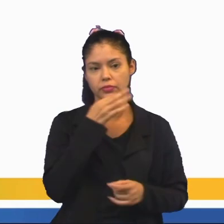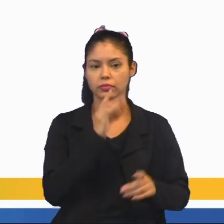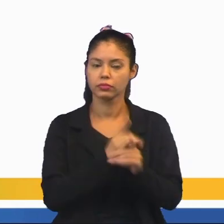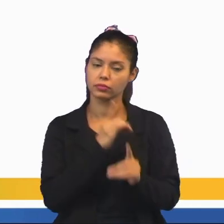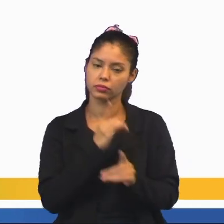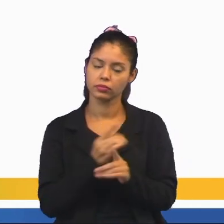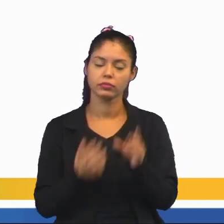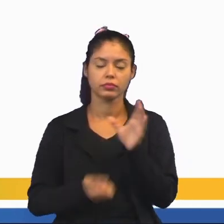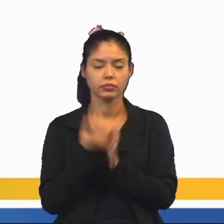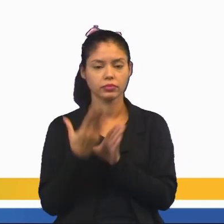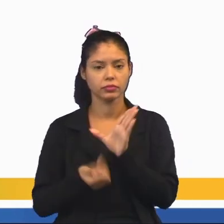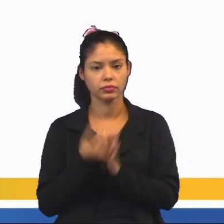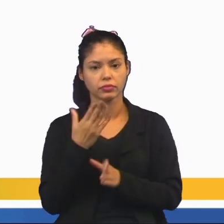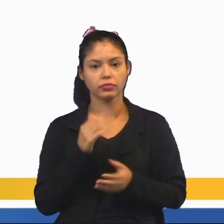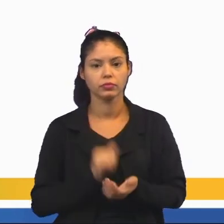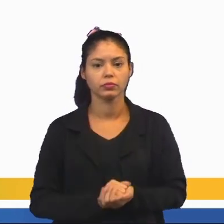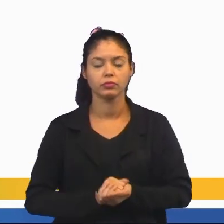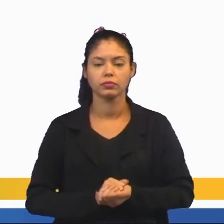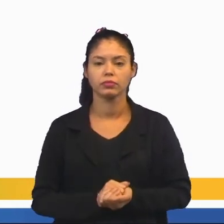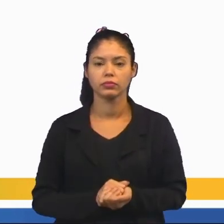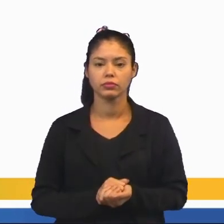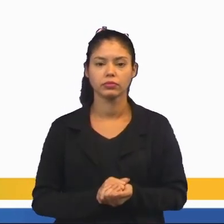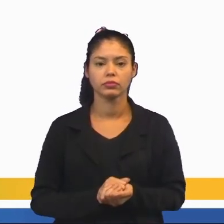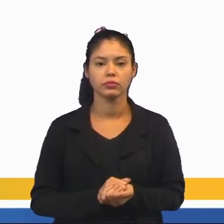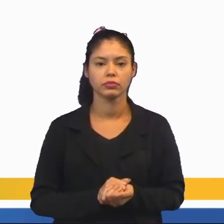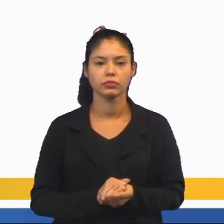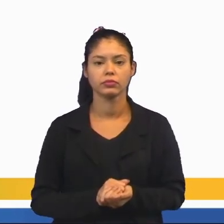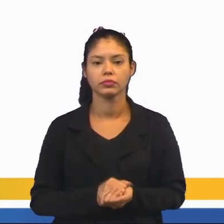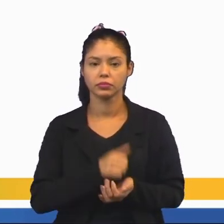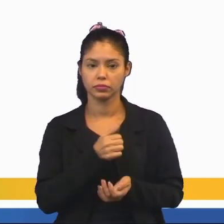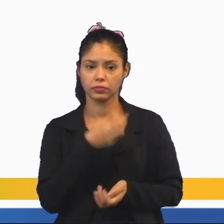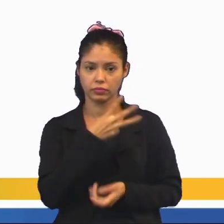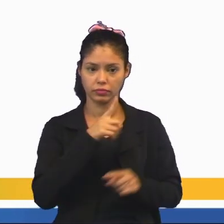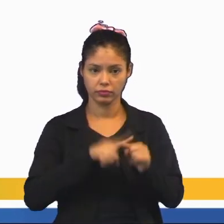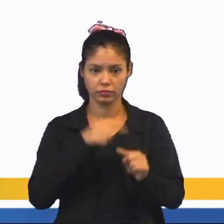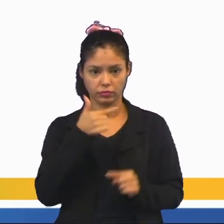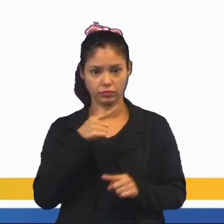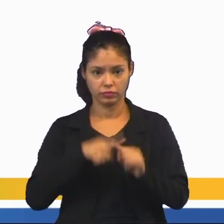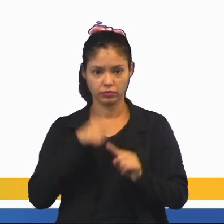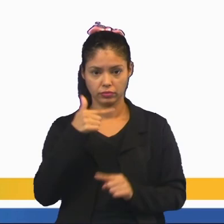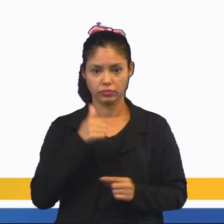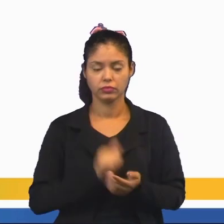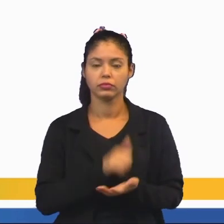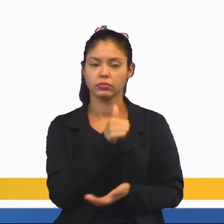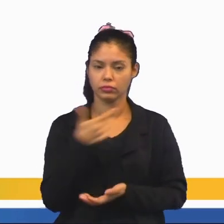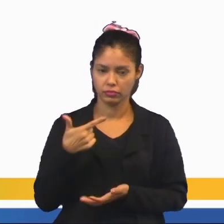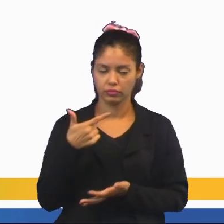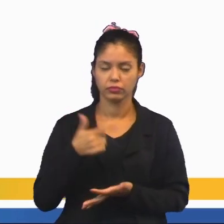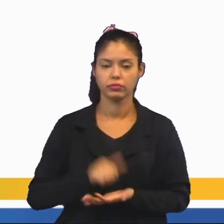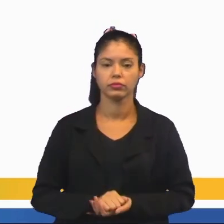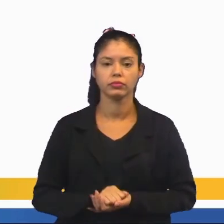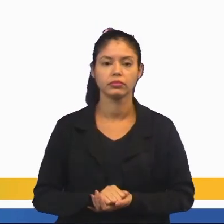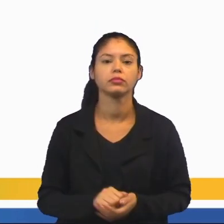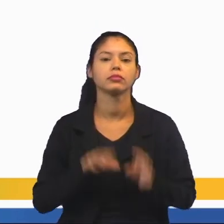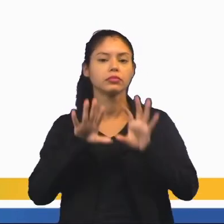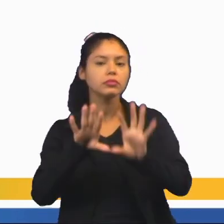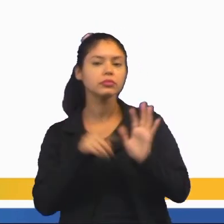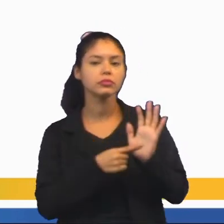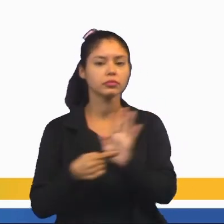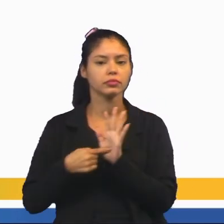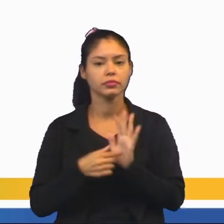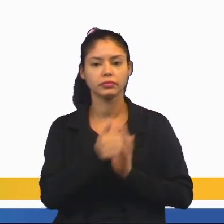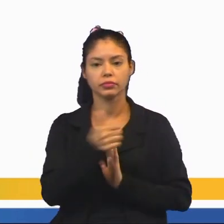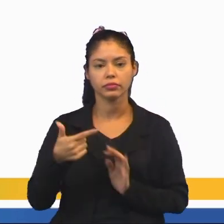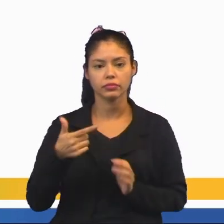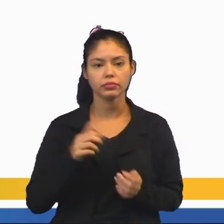as opções, encontrarão o produto de 3 vezes 2 vezes 2, que é igual a 12, que indica